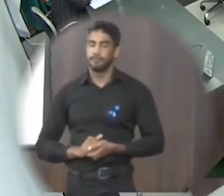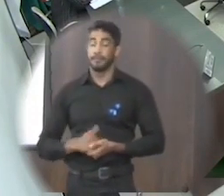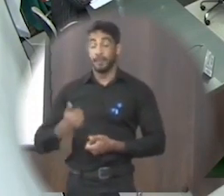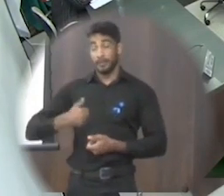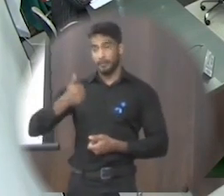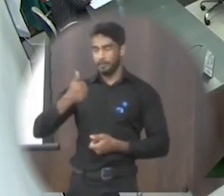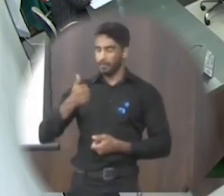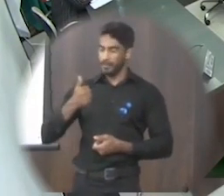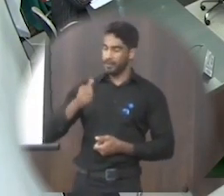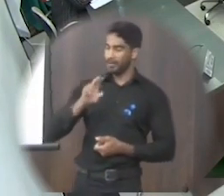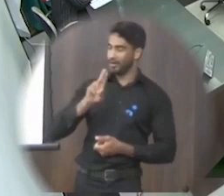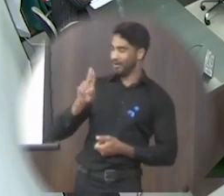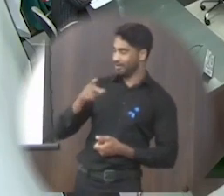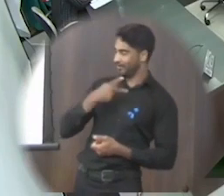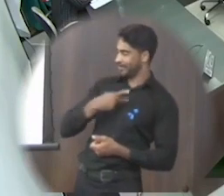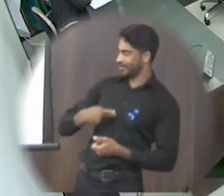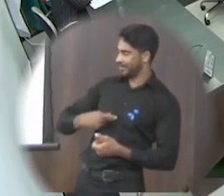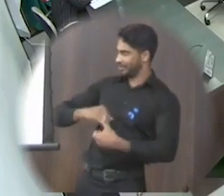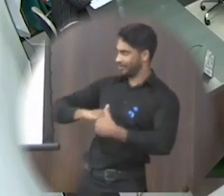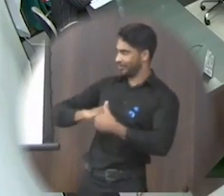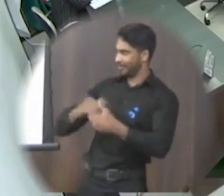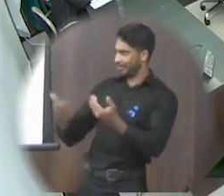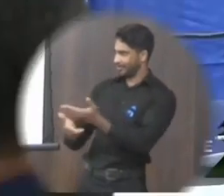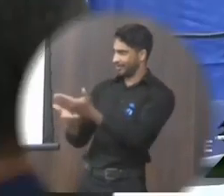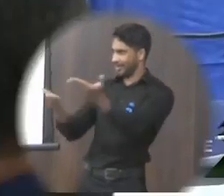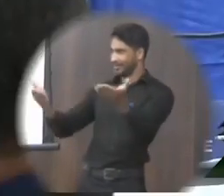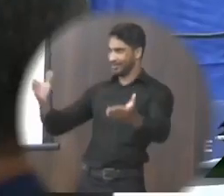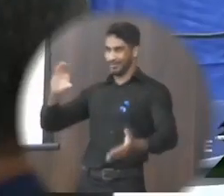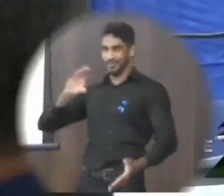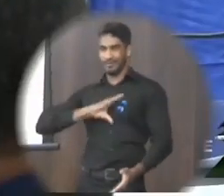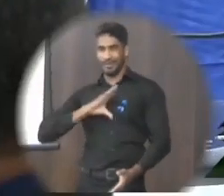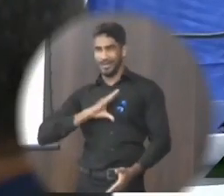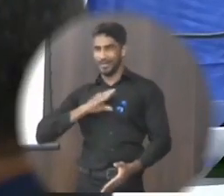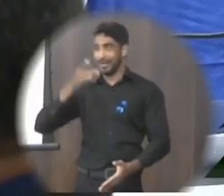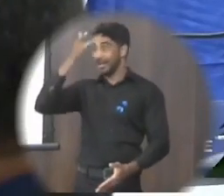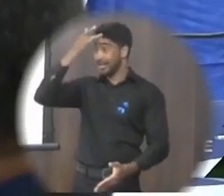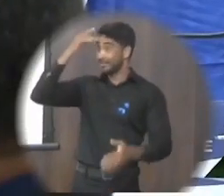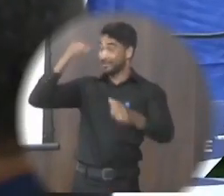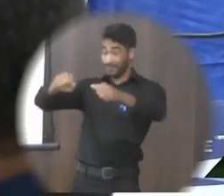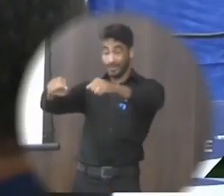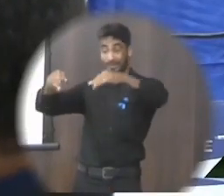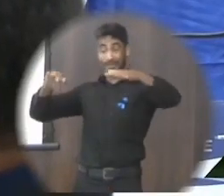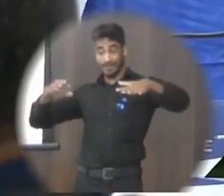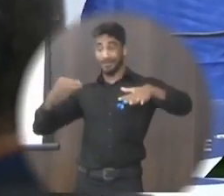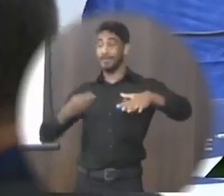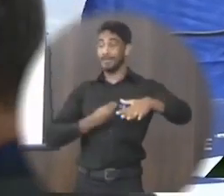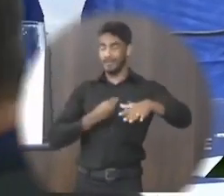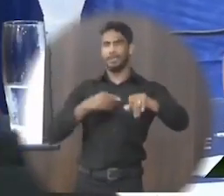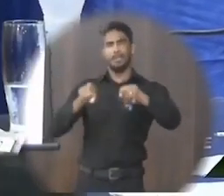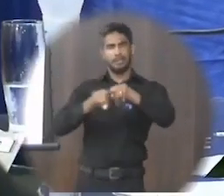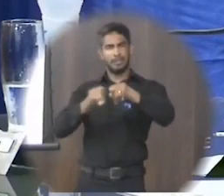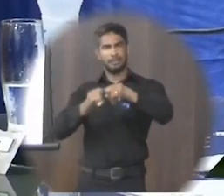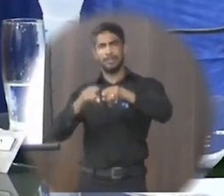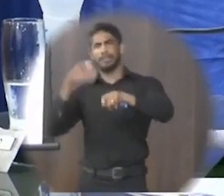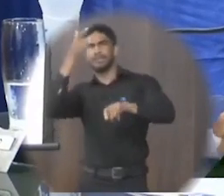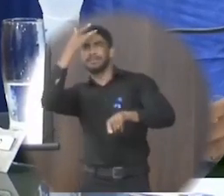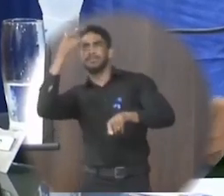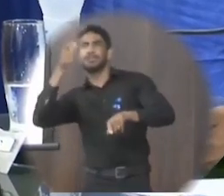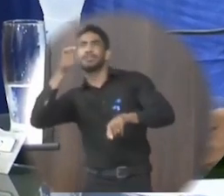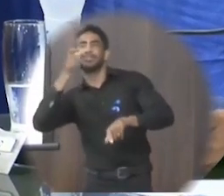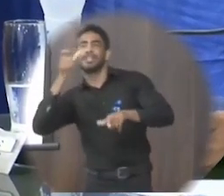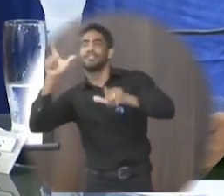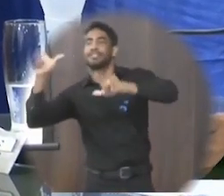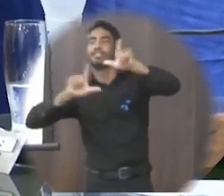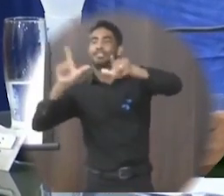Primeiramente, em nome do senhor presidente, cumprimento os demais colegas presentes, ao público aqui presente hoje, pessoal que nos assiste pela TV, e